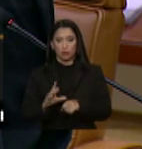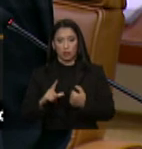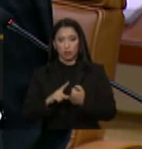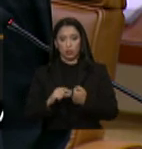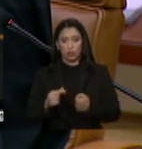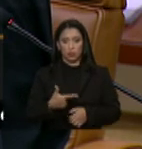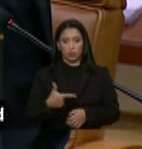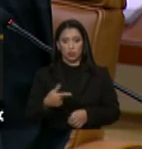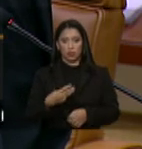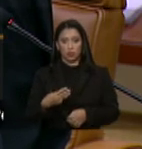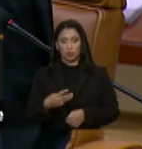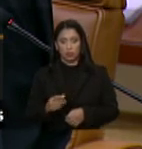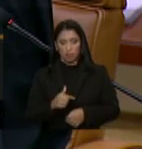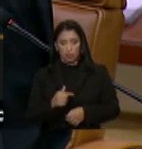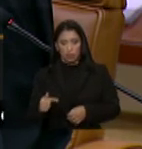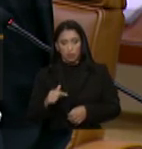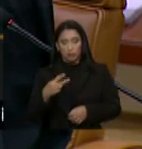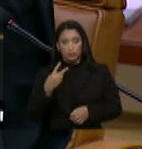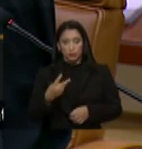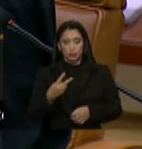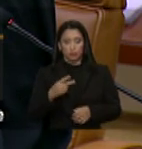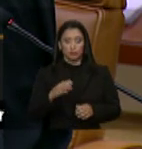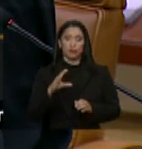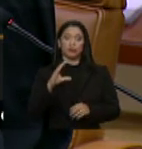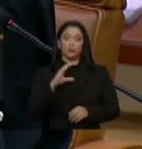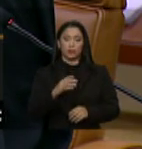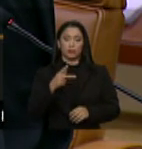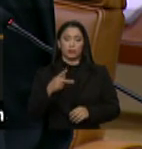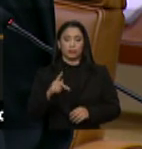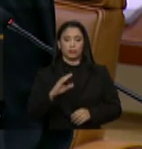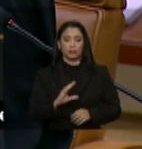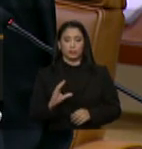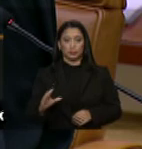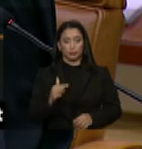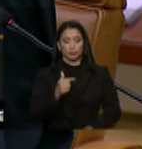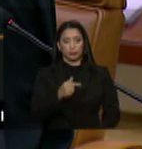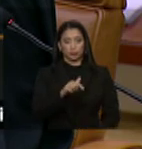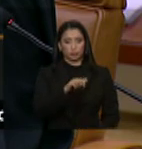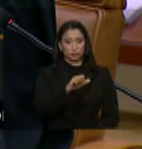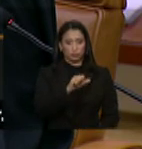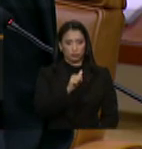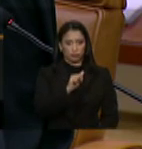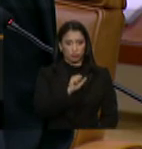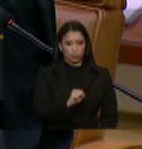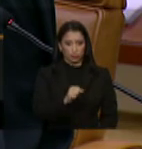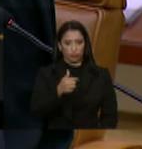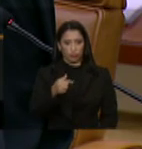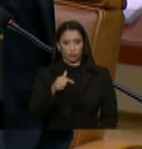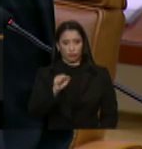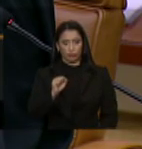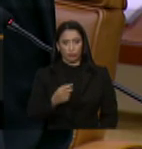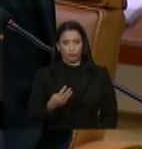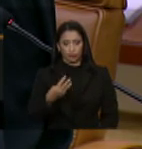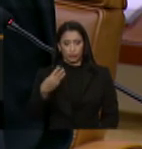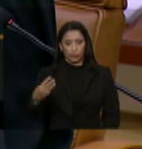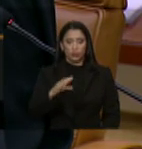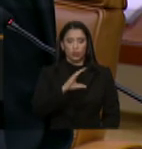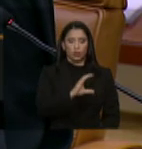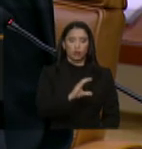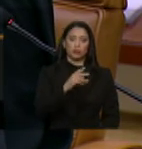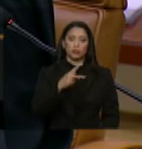237 2 do Código de Processo Civil e do 780 e 783 do código do processo penal